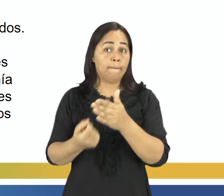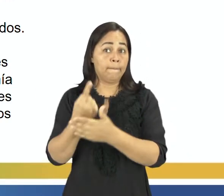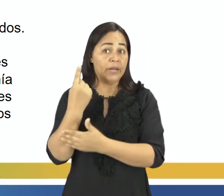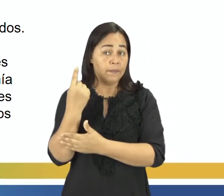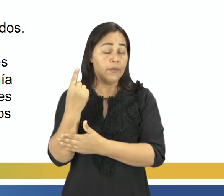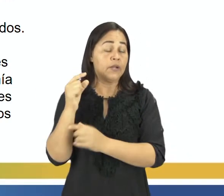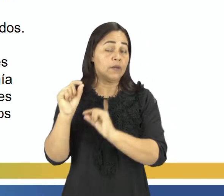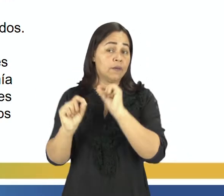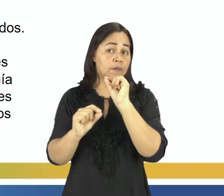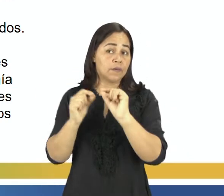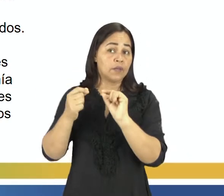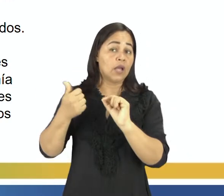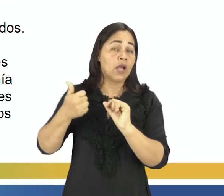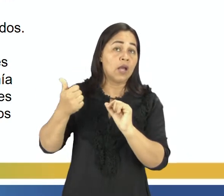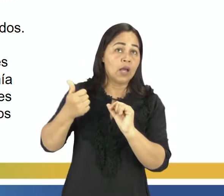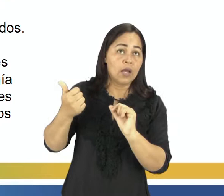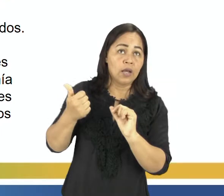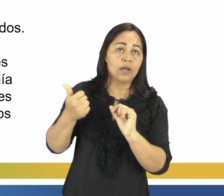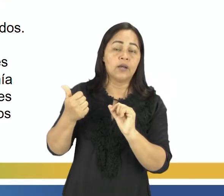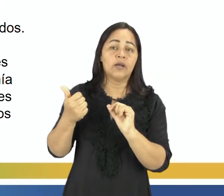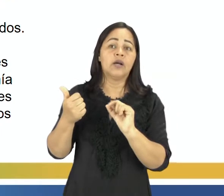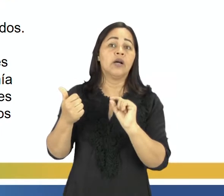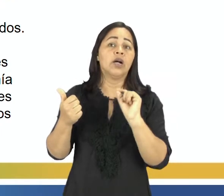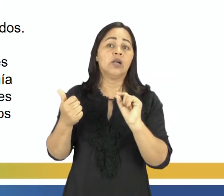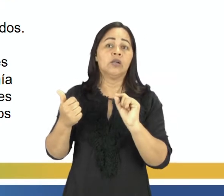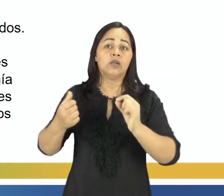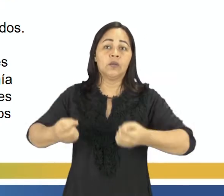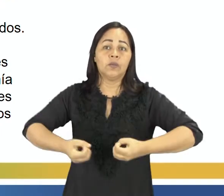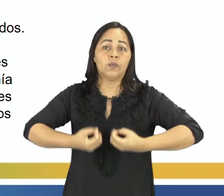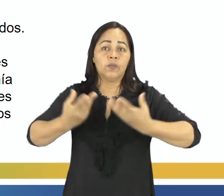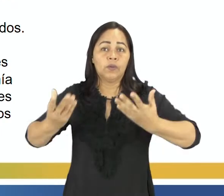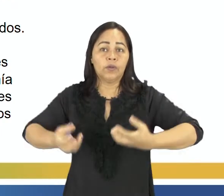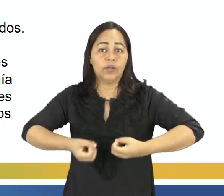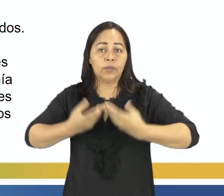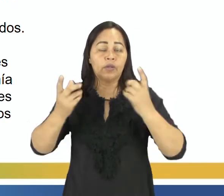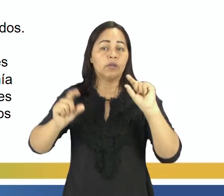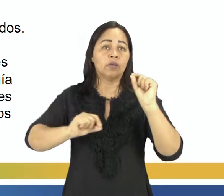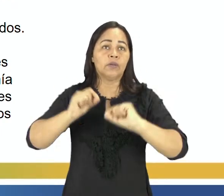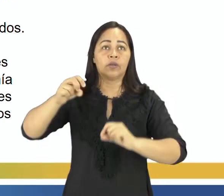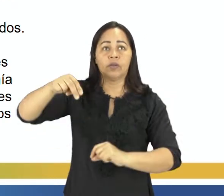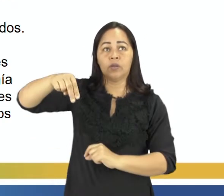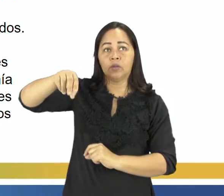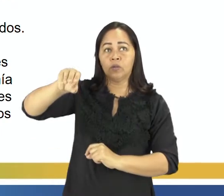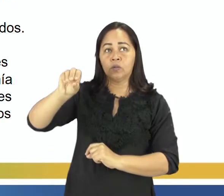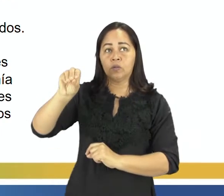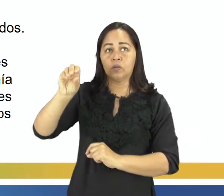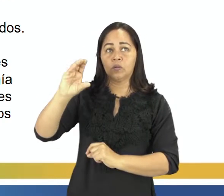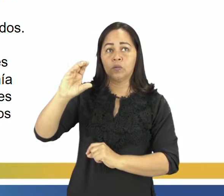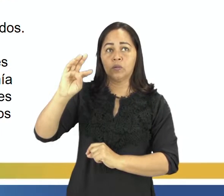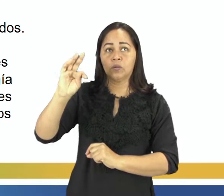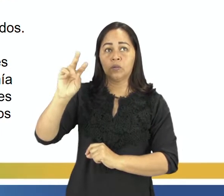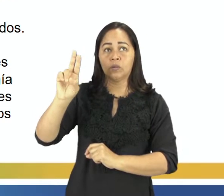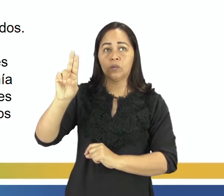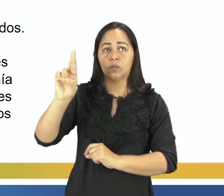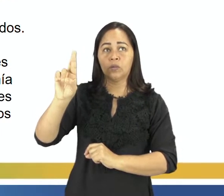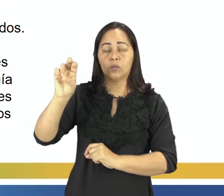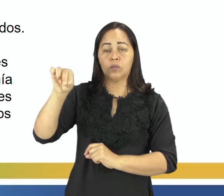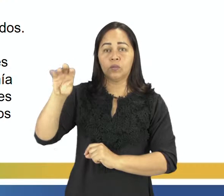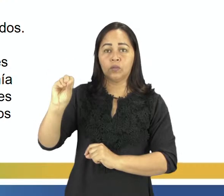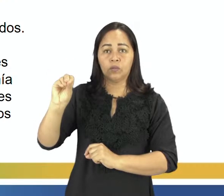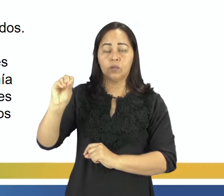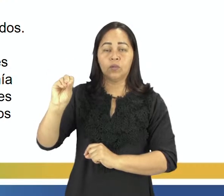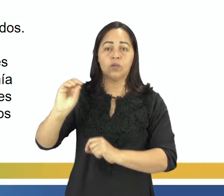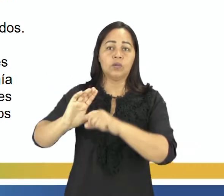Pablo Neruda, se chama Nocturno, e ela está aí na tela para a gente. Diz o seguinte: Nocturno, Los Cuadernos